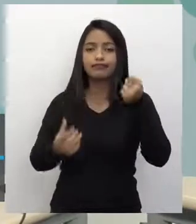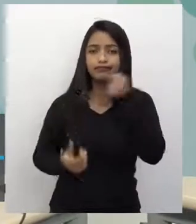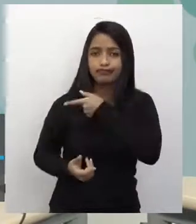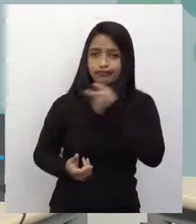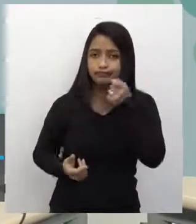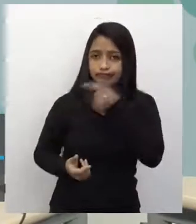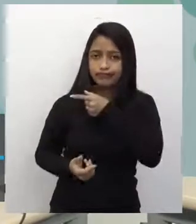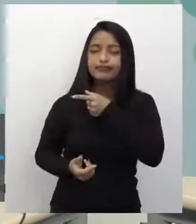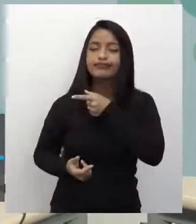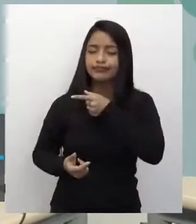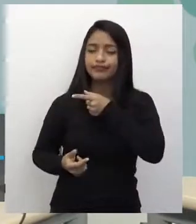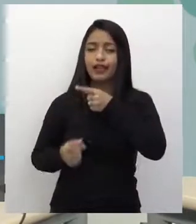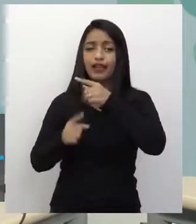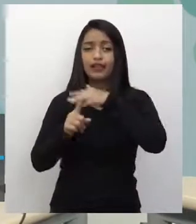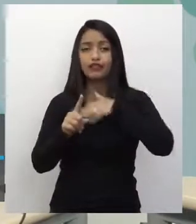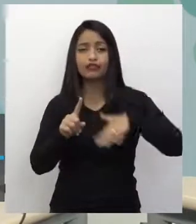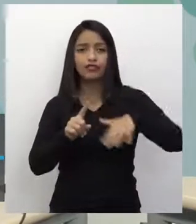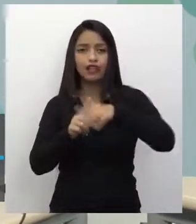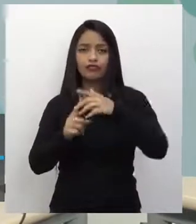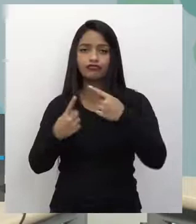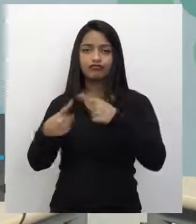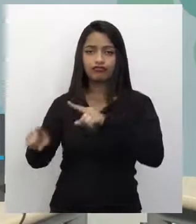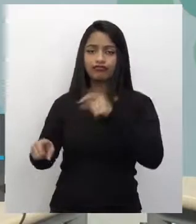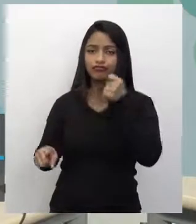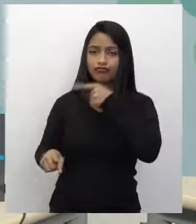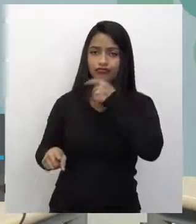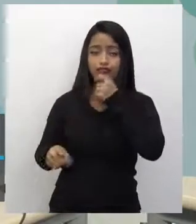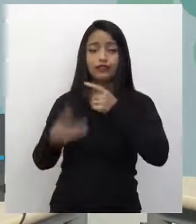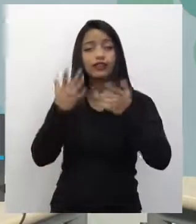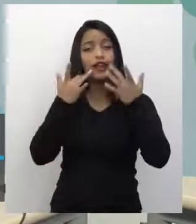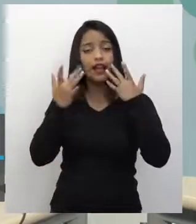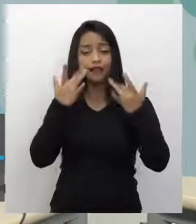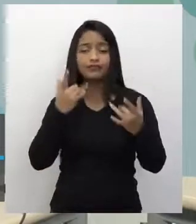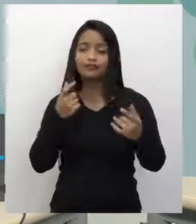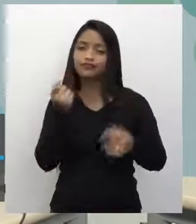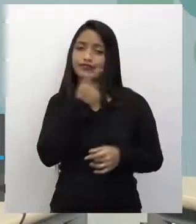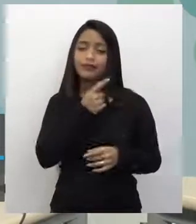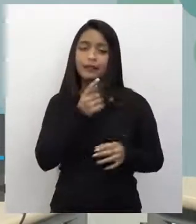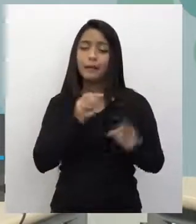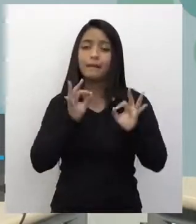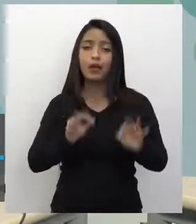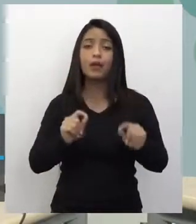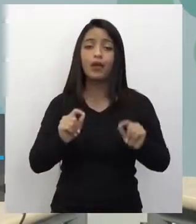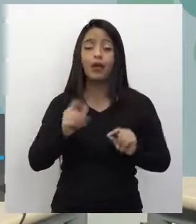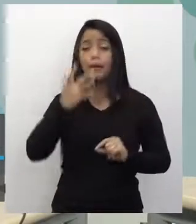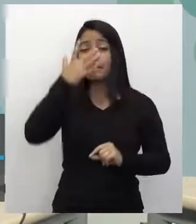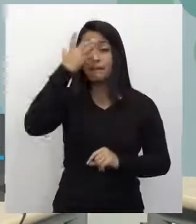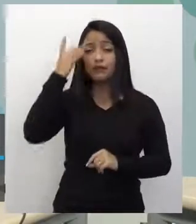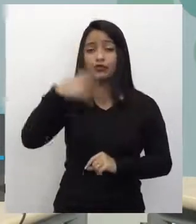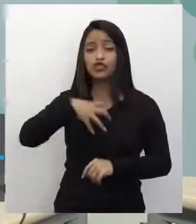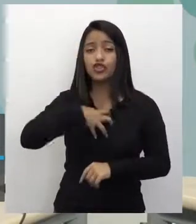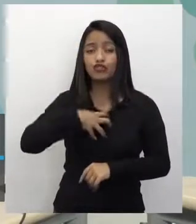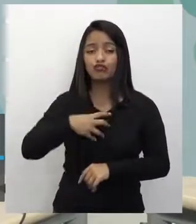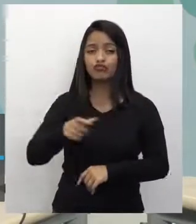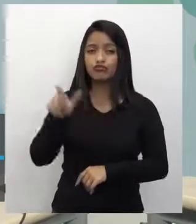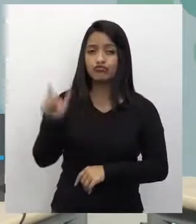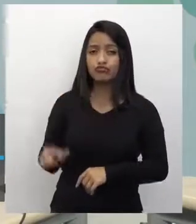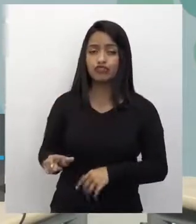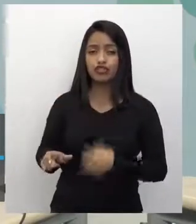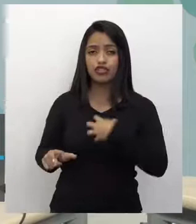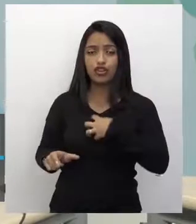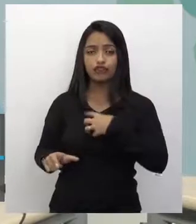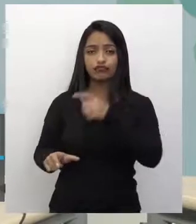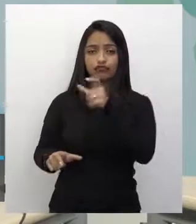peças cômicas, satíricas, onde, né, literalmente se ridicularizavam tipos que eram considerados,